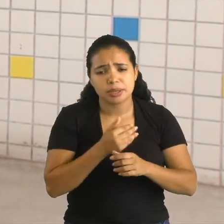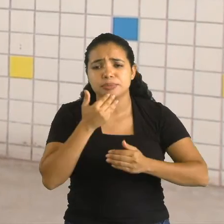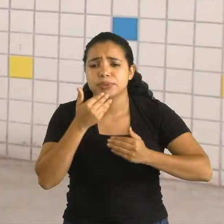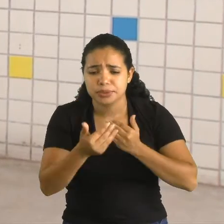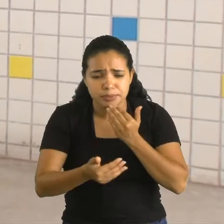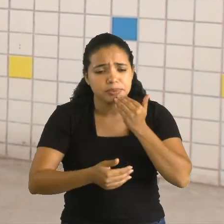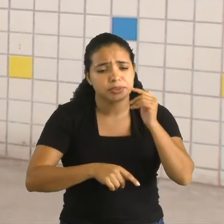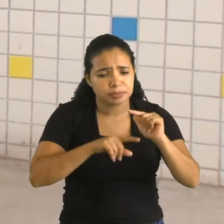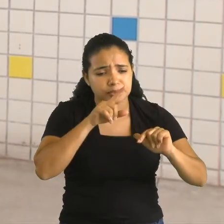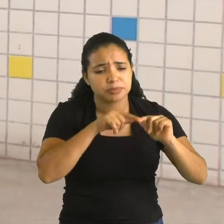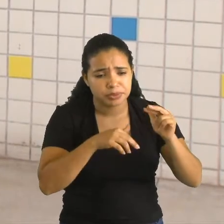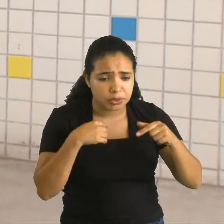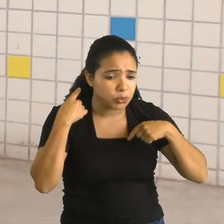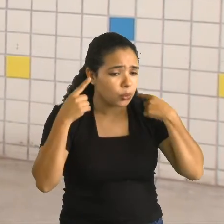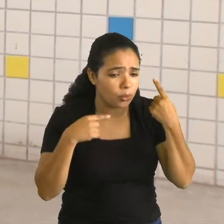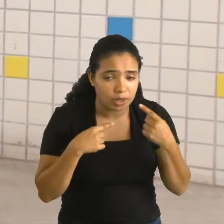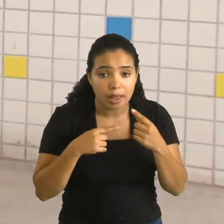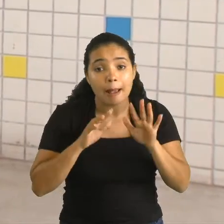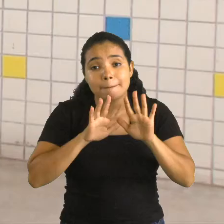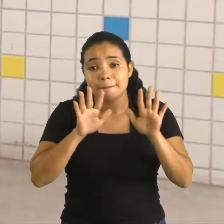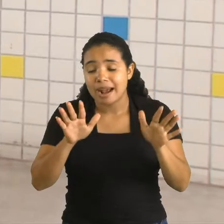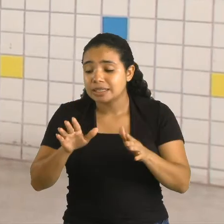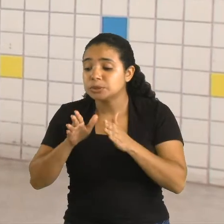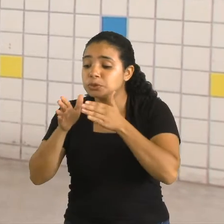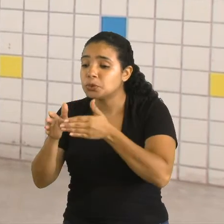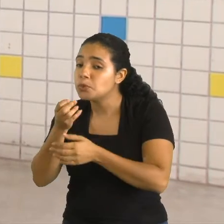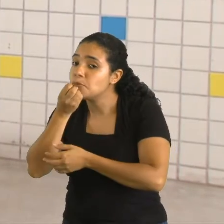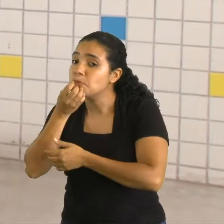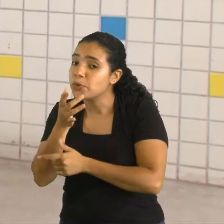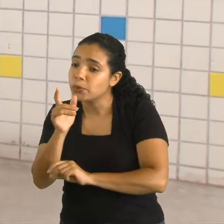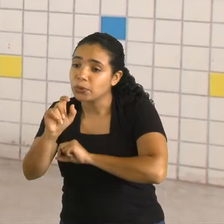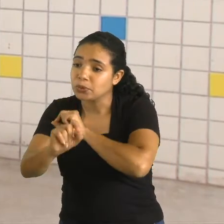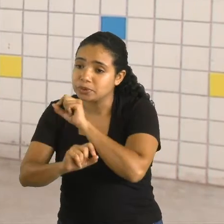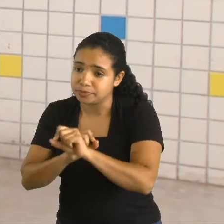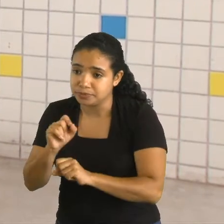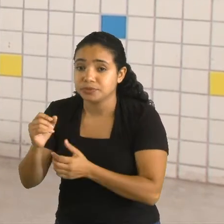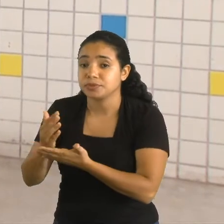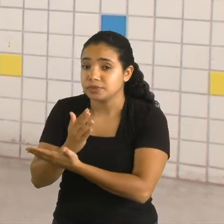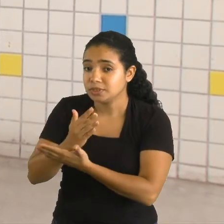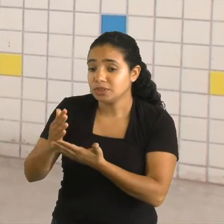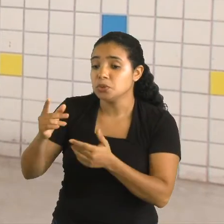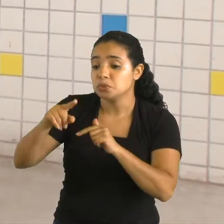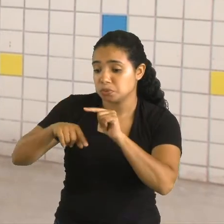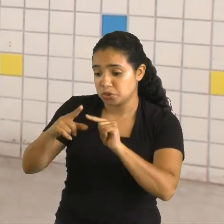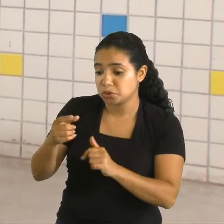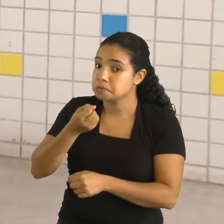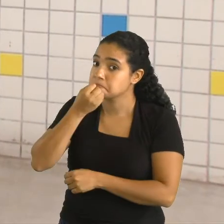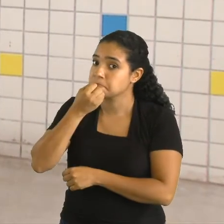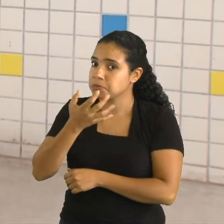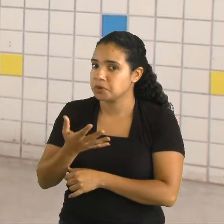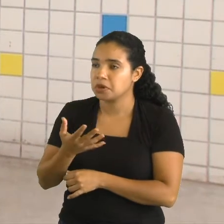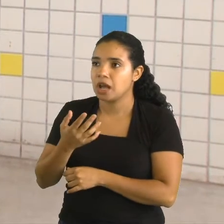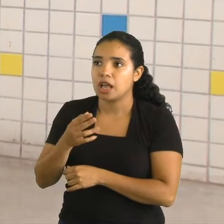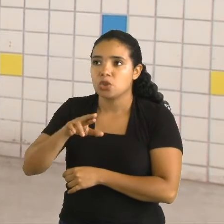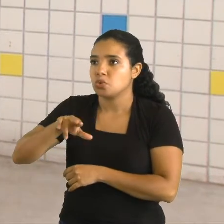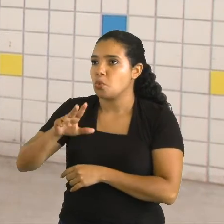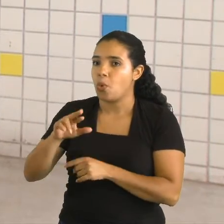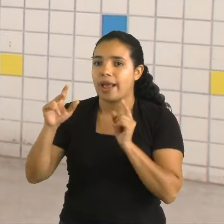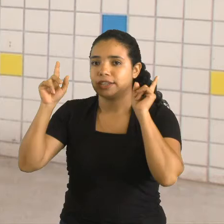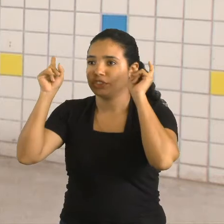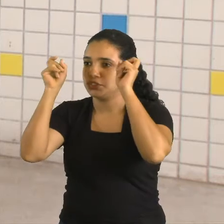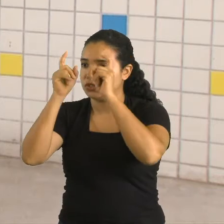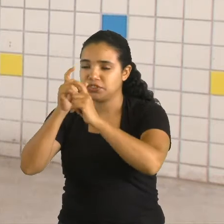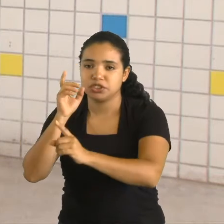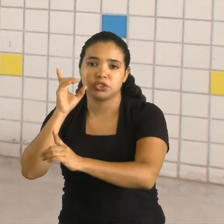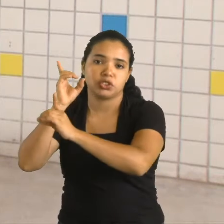pedido biruta, tem um lado bom de alguma coisa, porque alguns pedidos valem a pena e que não são tão difíceis